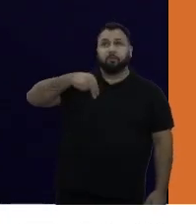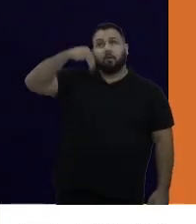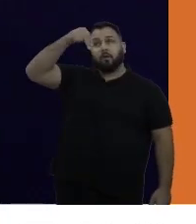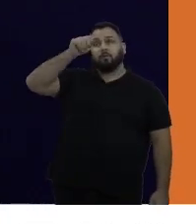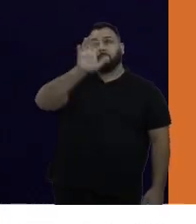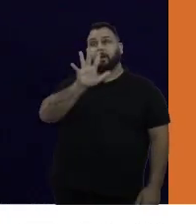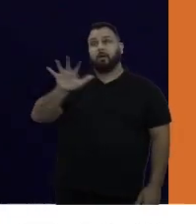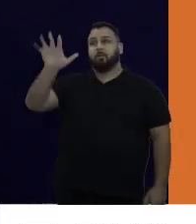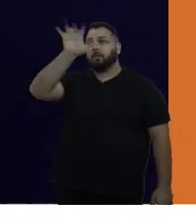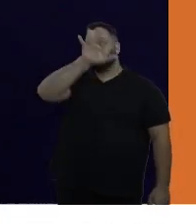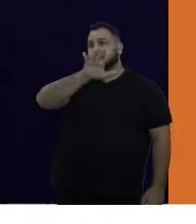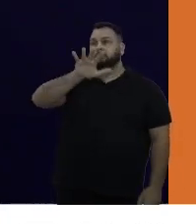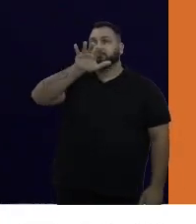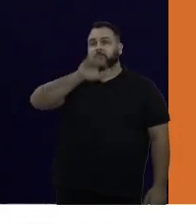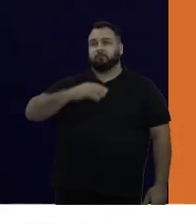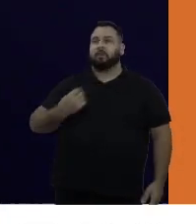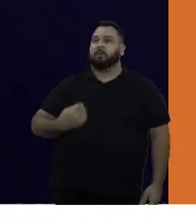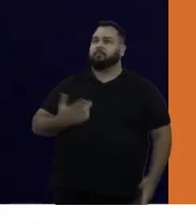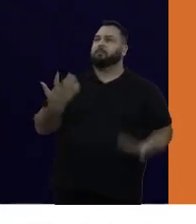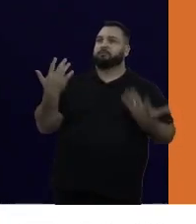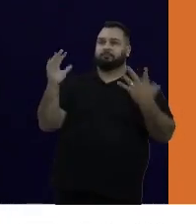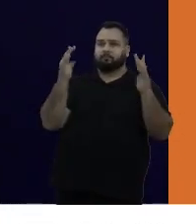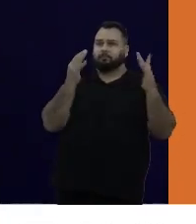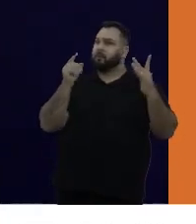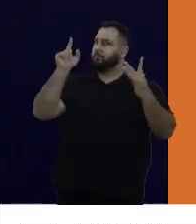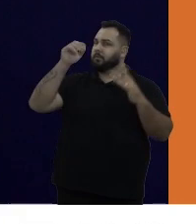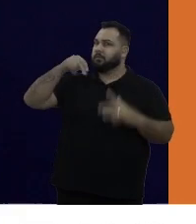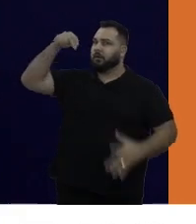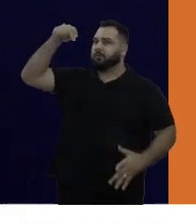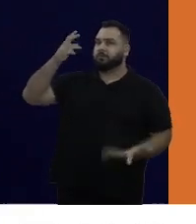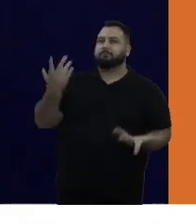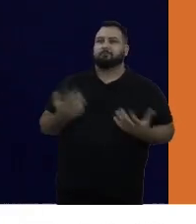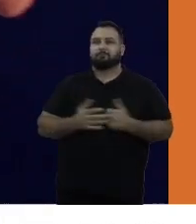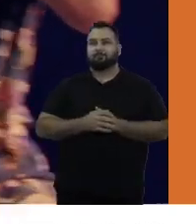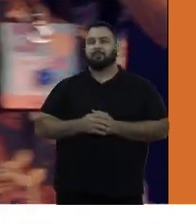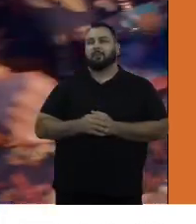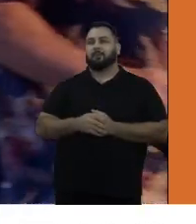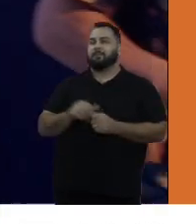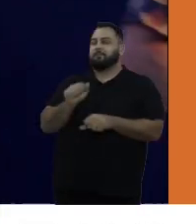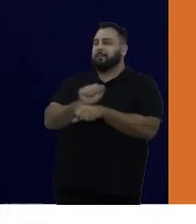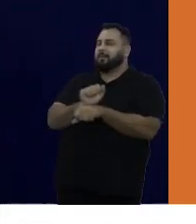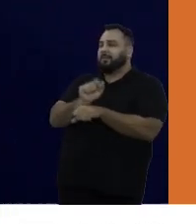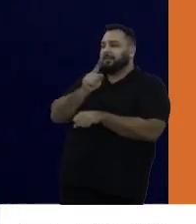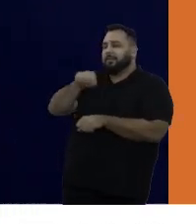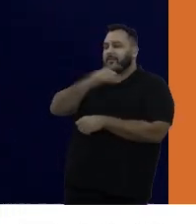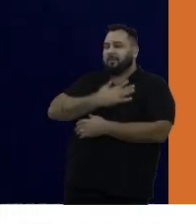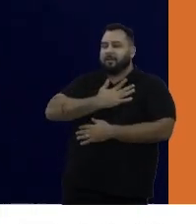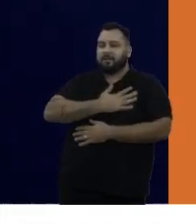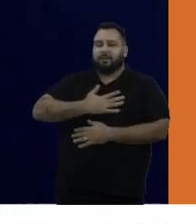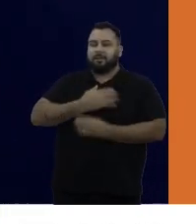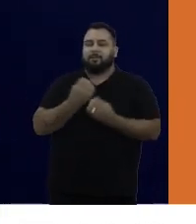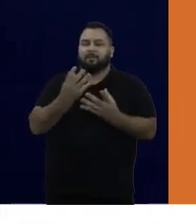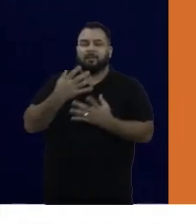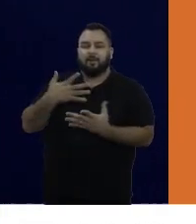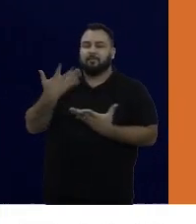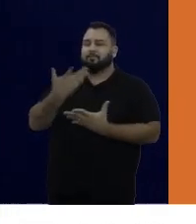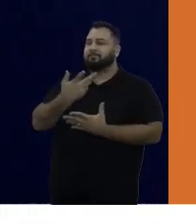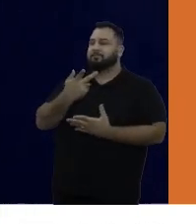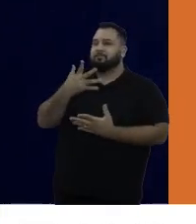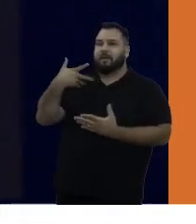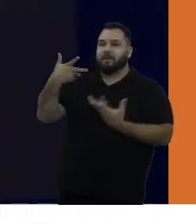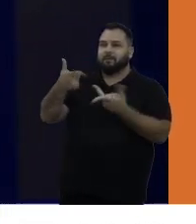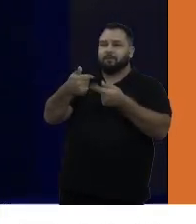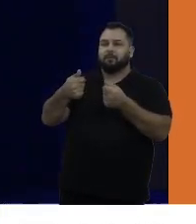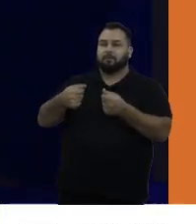outros... Viva o Norte, viva o Norte! Maravilhoso, gente, espero que vocês gostem, espero que eu possa trazer algo relevante para vocês. O espaço é todo seu. Também, obrigado.